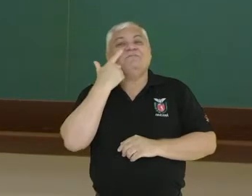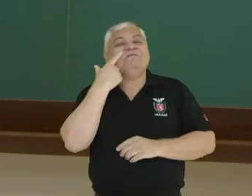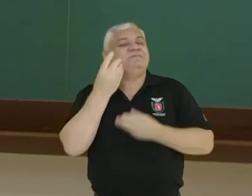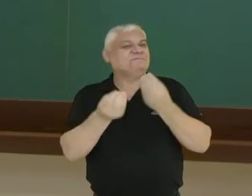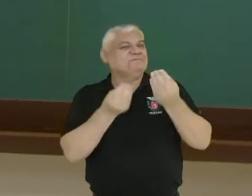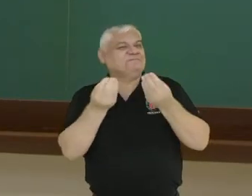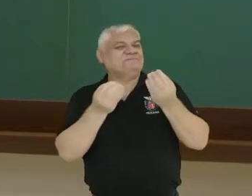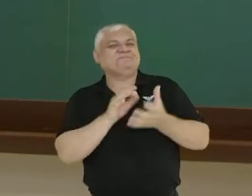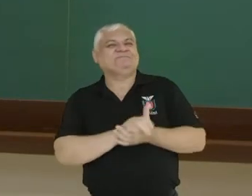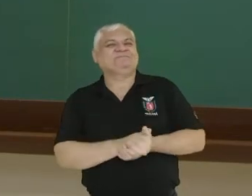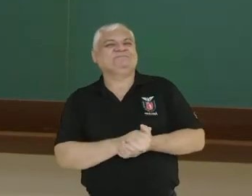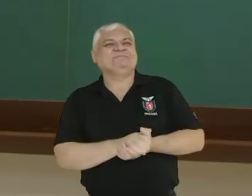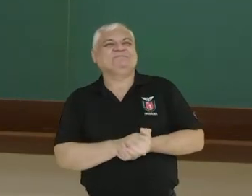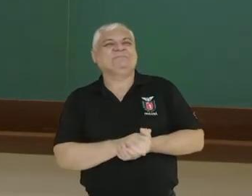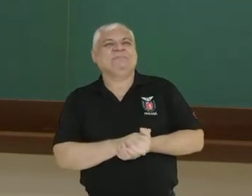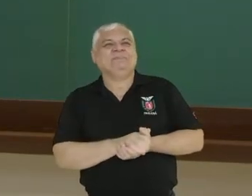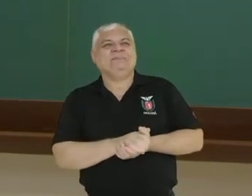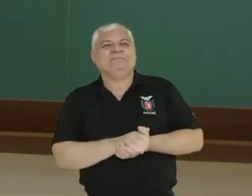aqui.